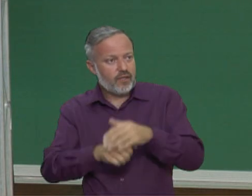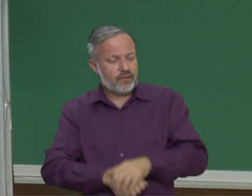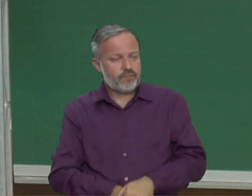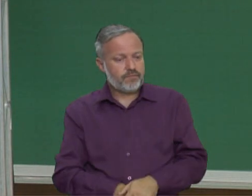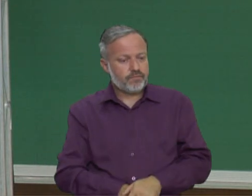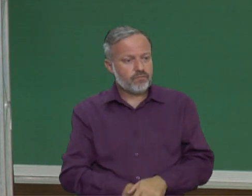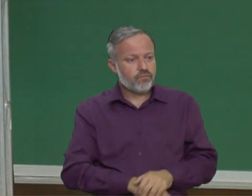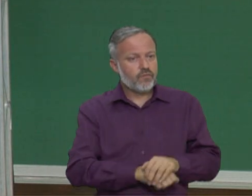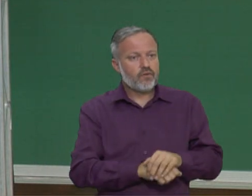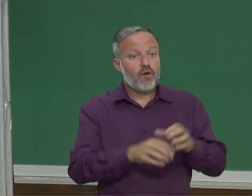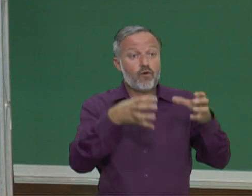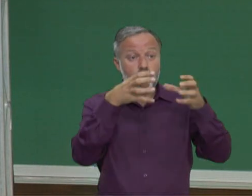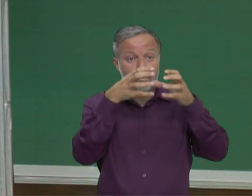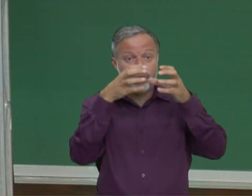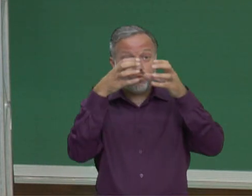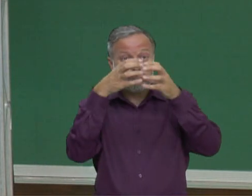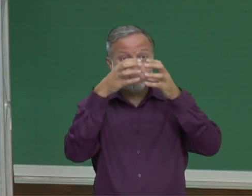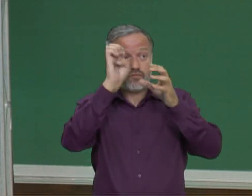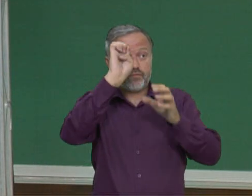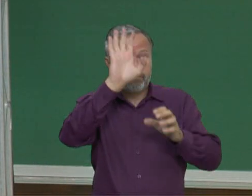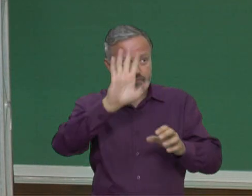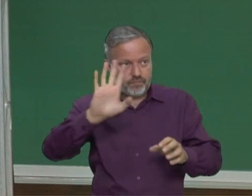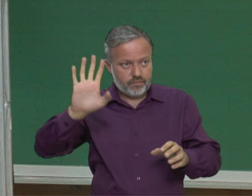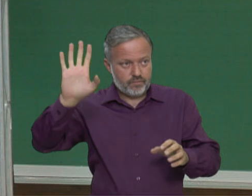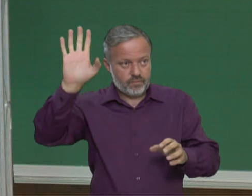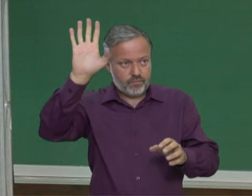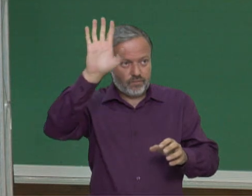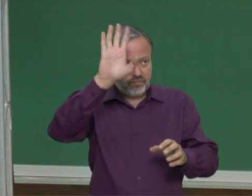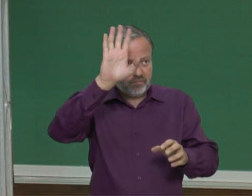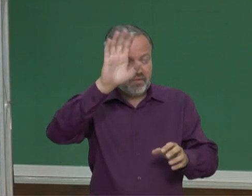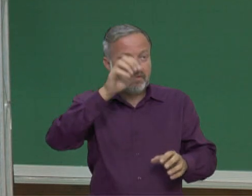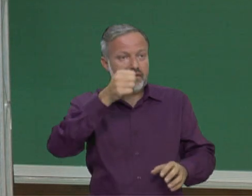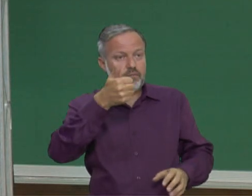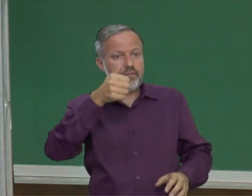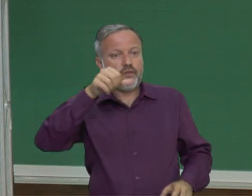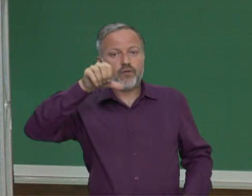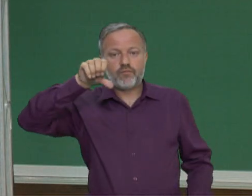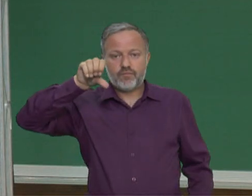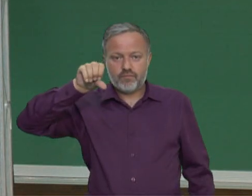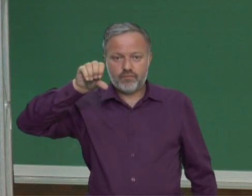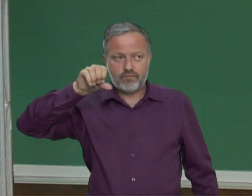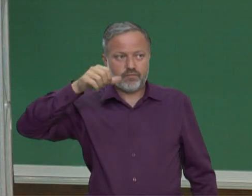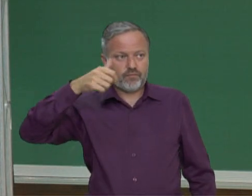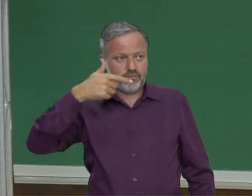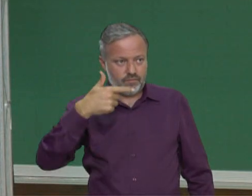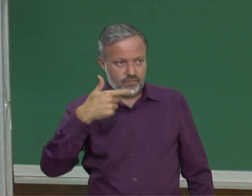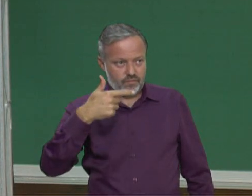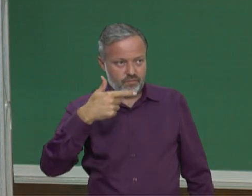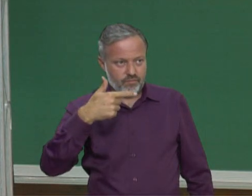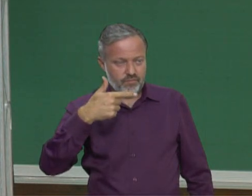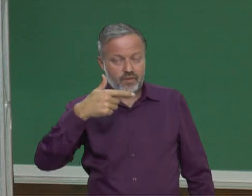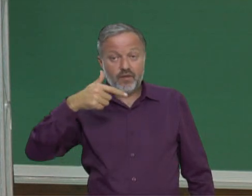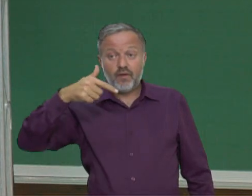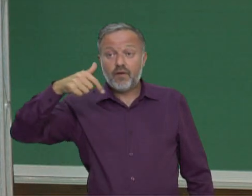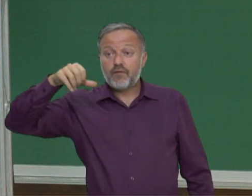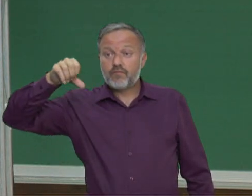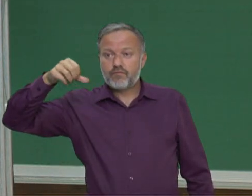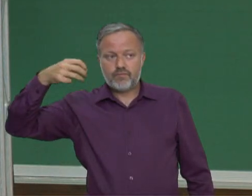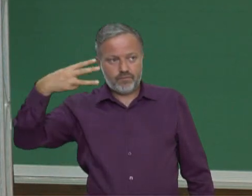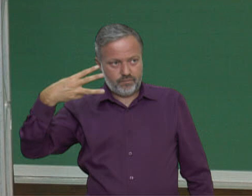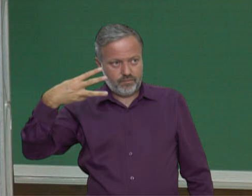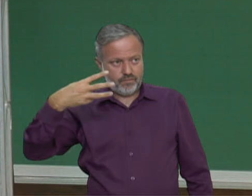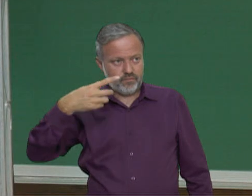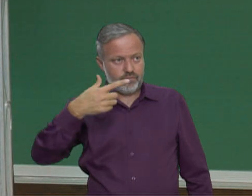União Europeia é o ano de criação e quando se fazia parte desse ano, né, de ano de criação, os 28